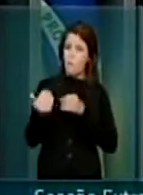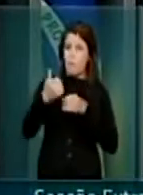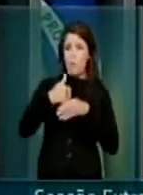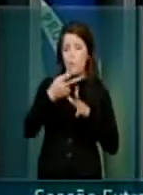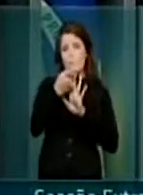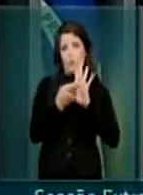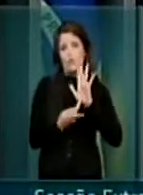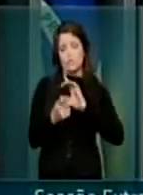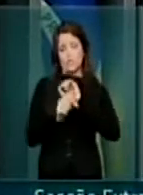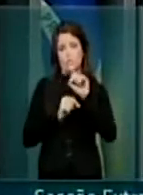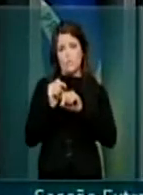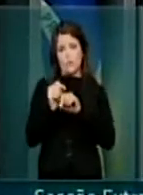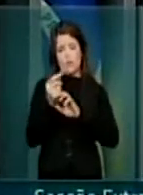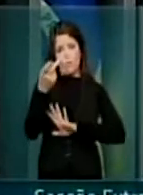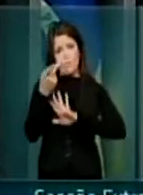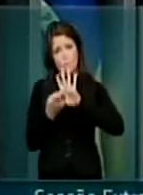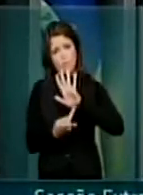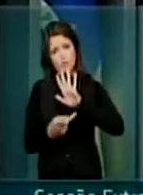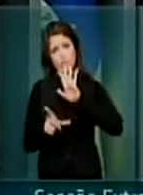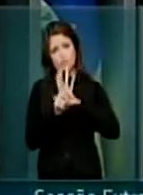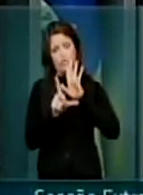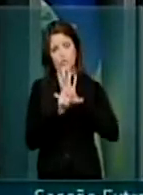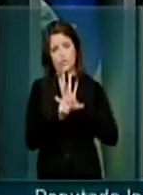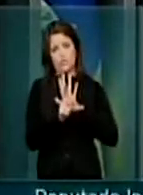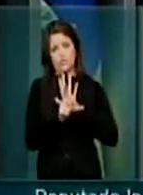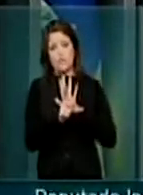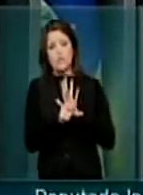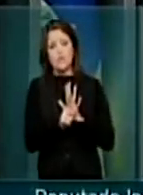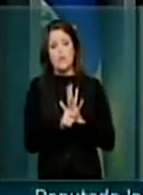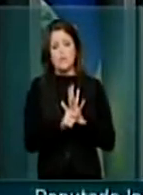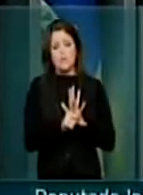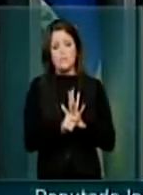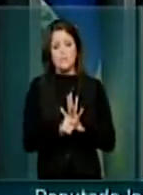casa um projeto de lei